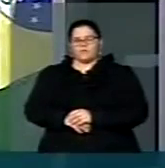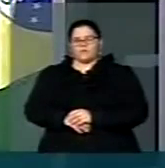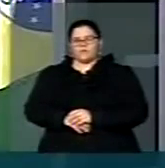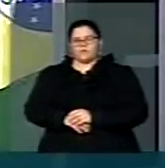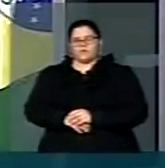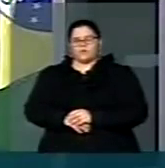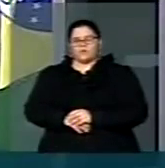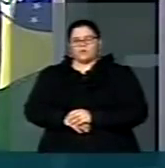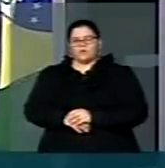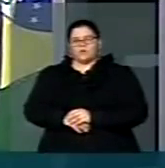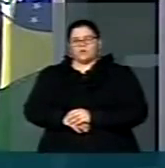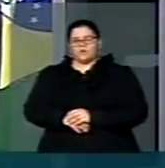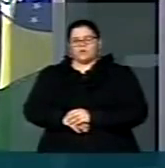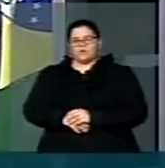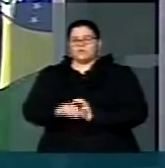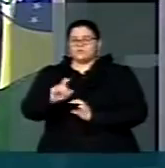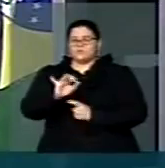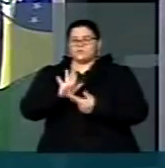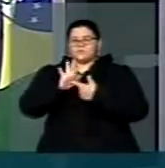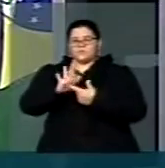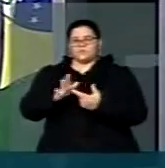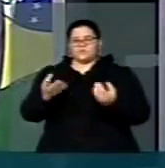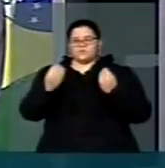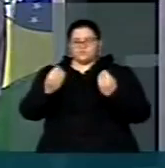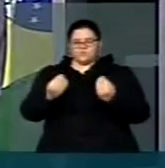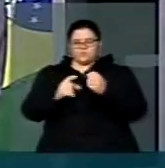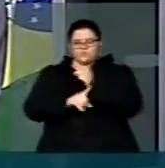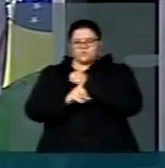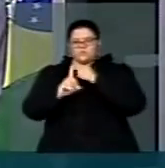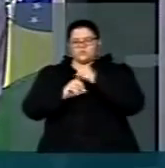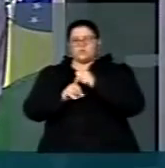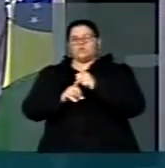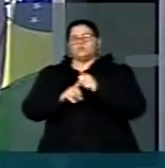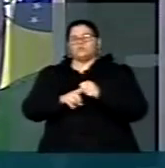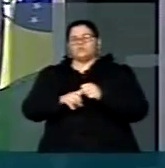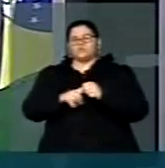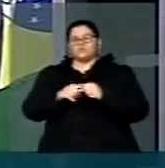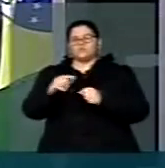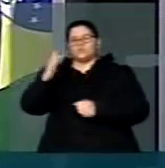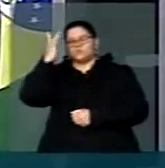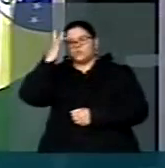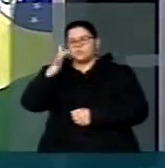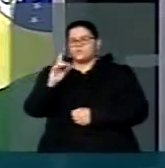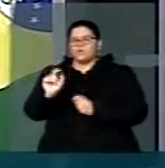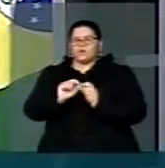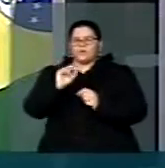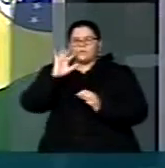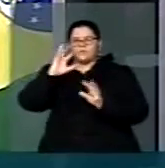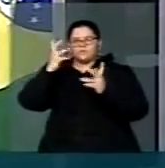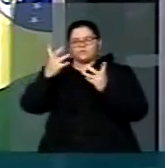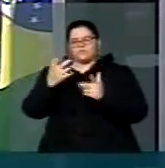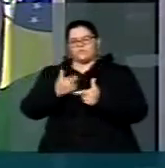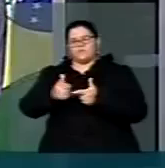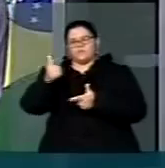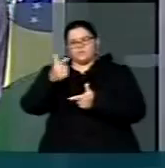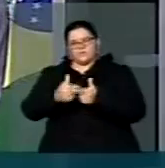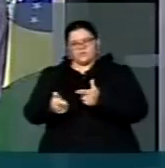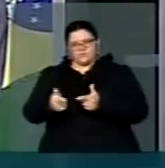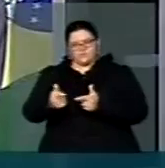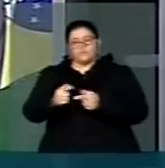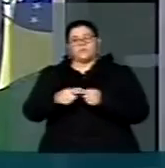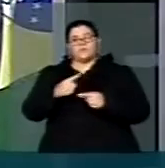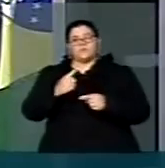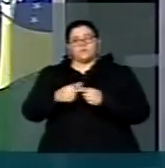político, sendo a expressão da forma como a sociedade lida com os conflitos e questões que caracterizam a juventude. Implica